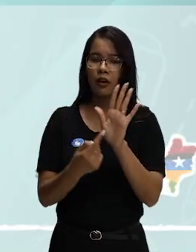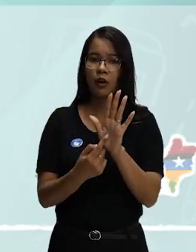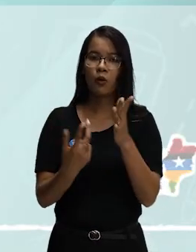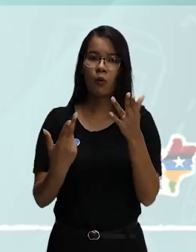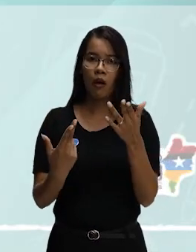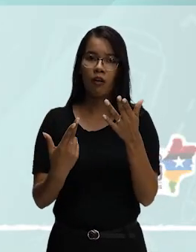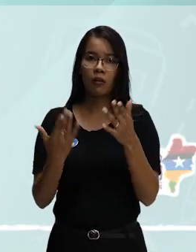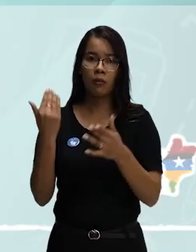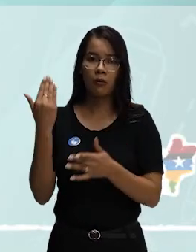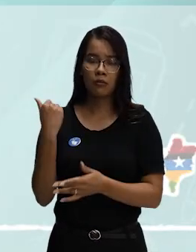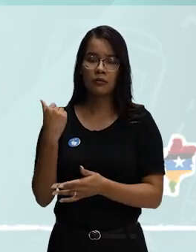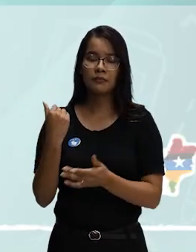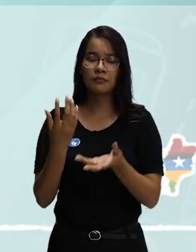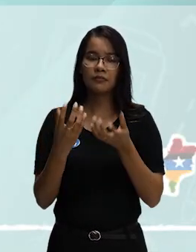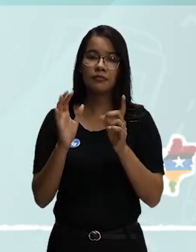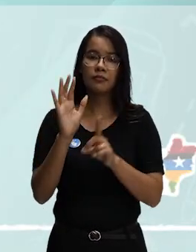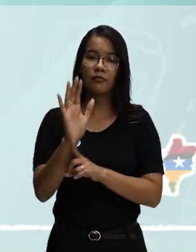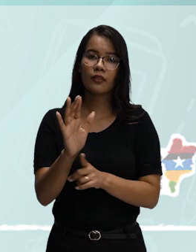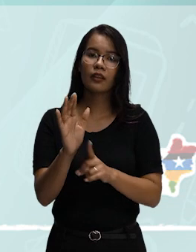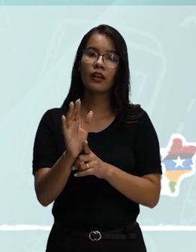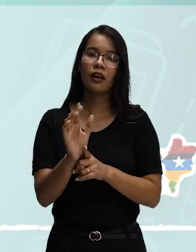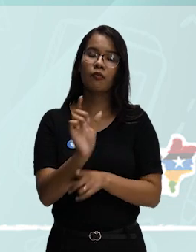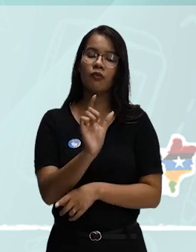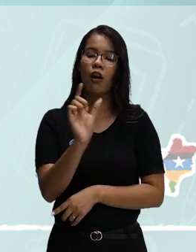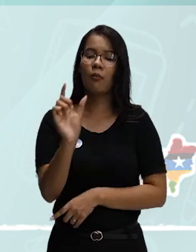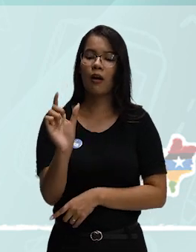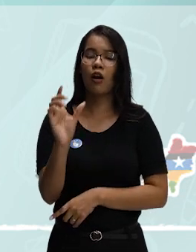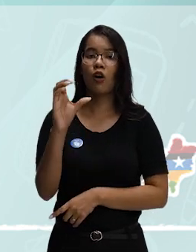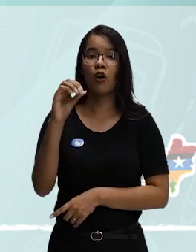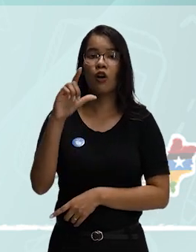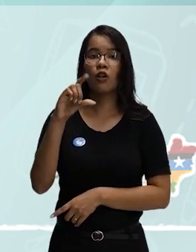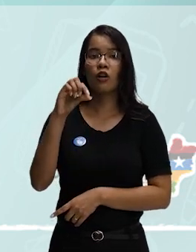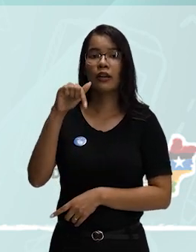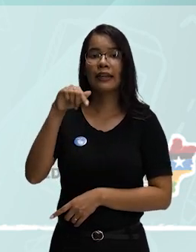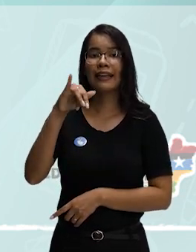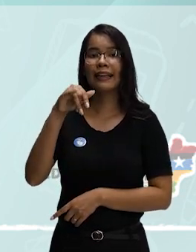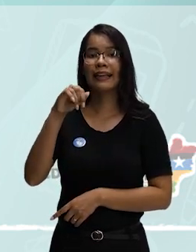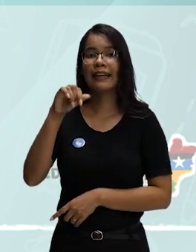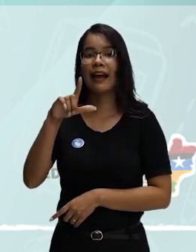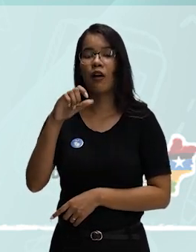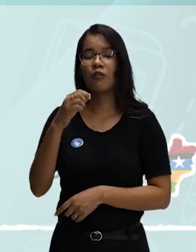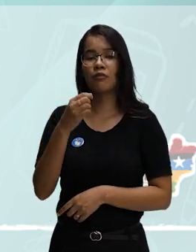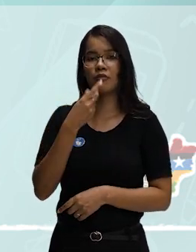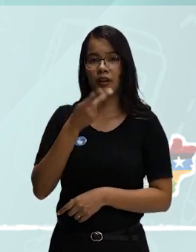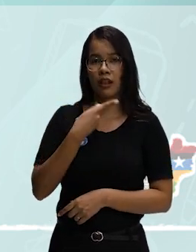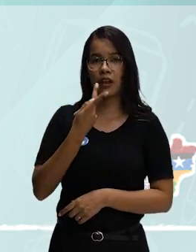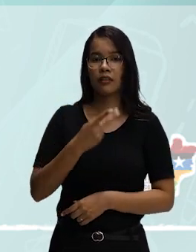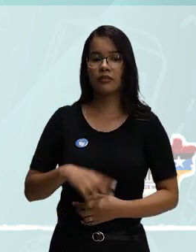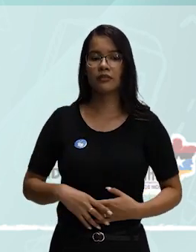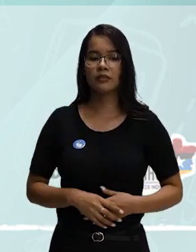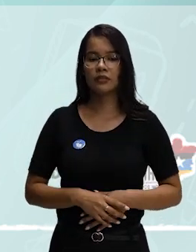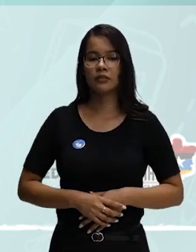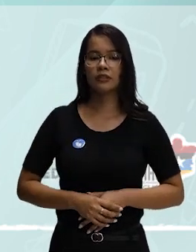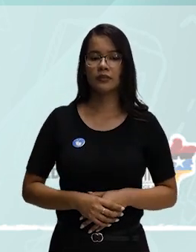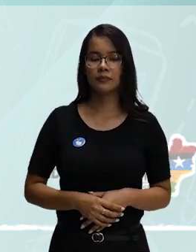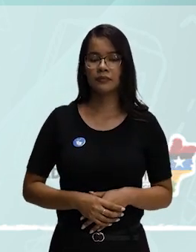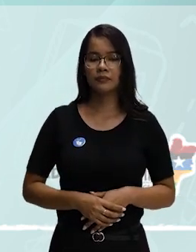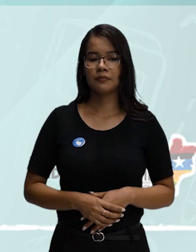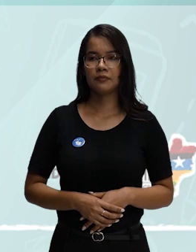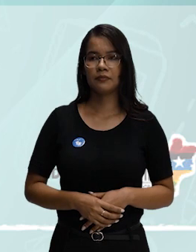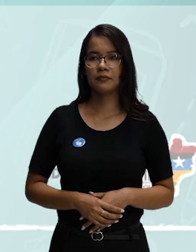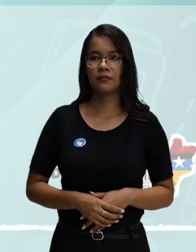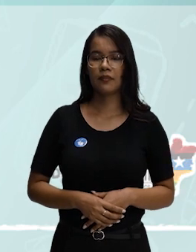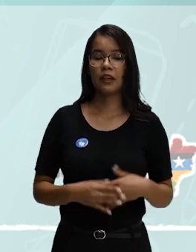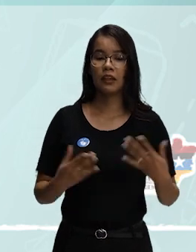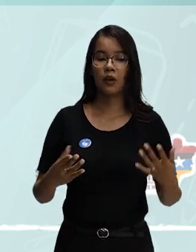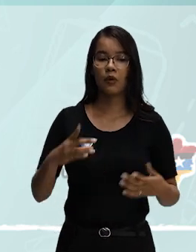A forma coloquial de falar. Afinal de contas, eu estou trazendo aqui o povão para dentro da arte, certo? Então, dê-me um cigarro é a